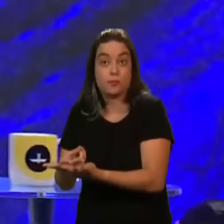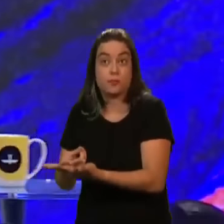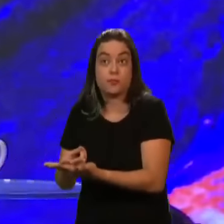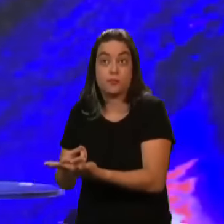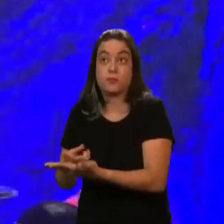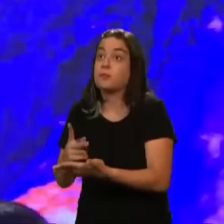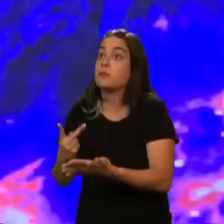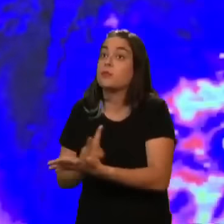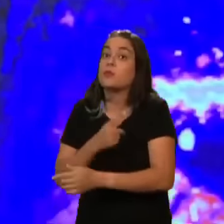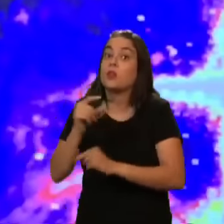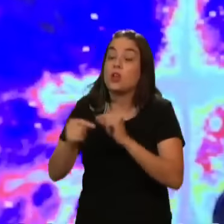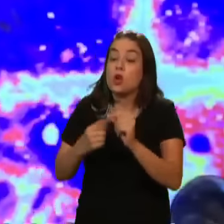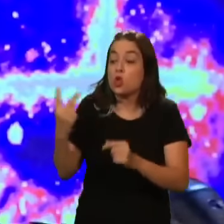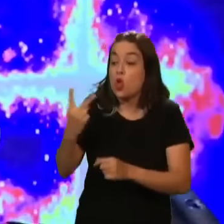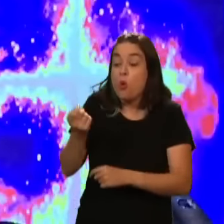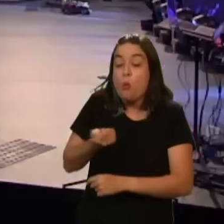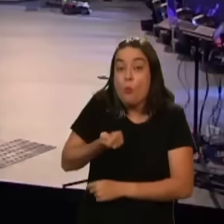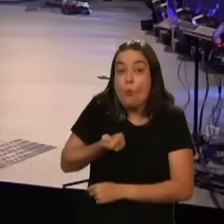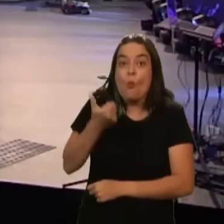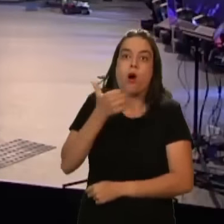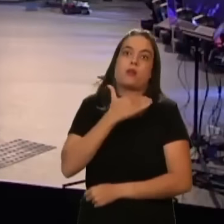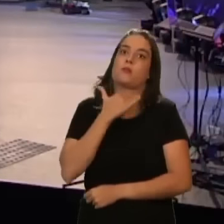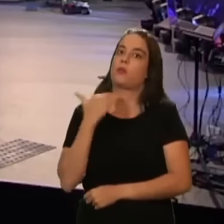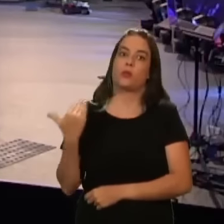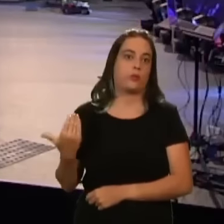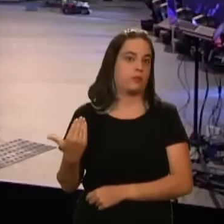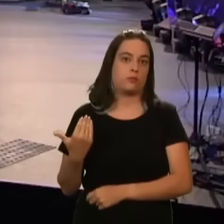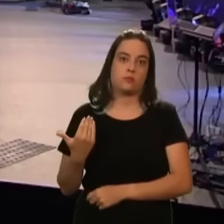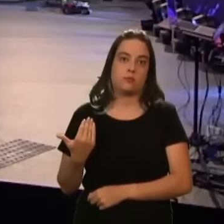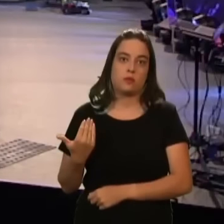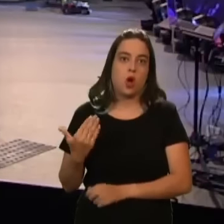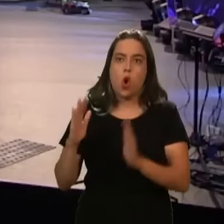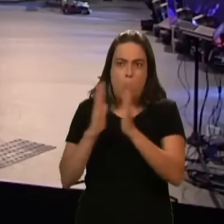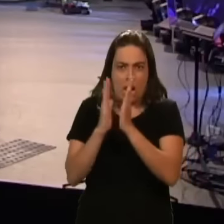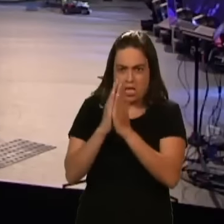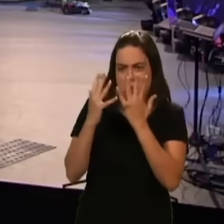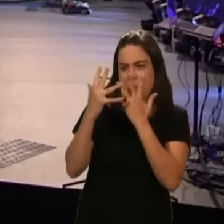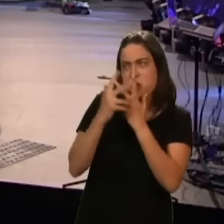Era para eu e o Juninho ter morrido. Não tem tempo de fazer oração bonita.